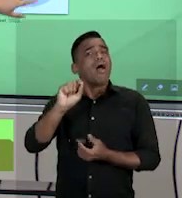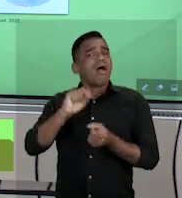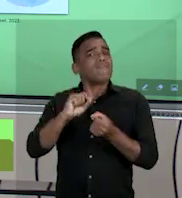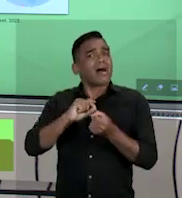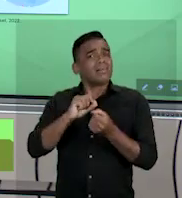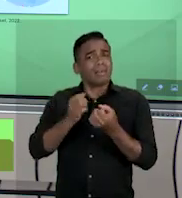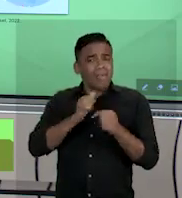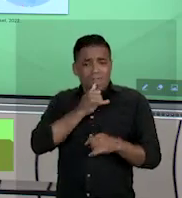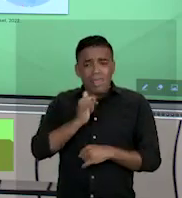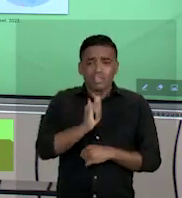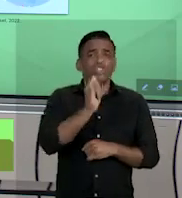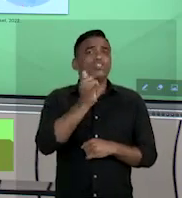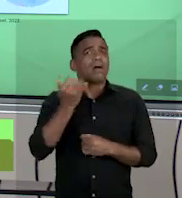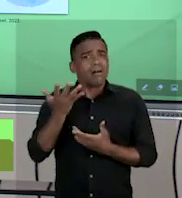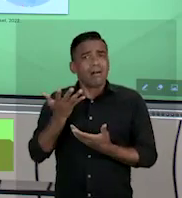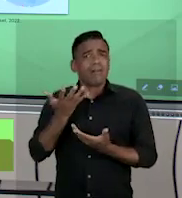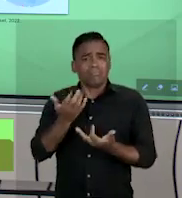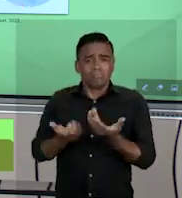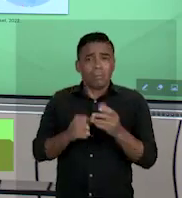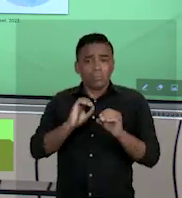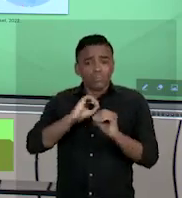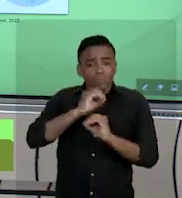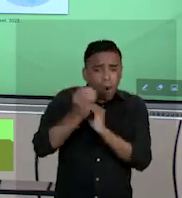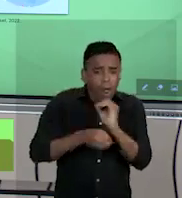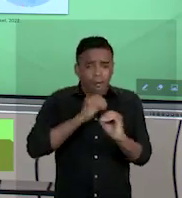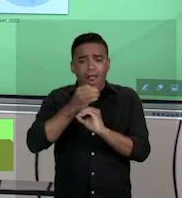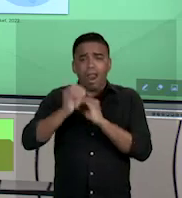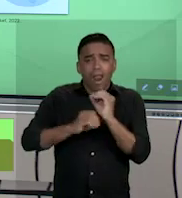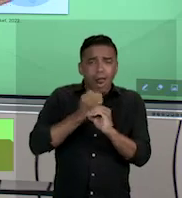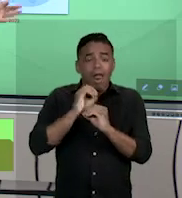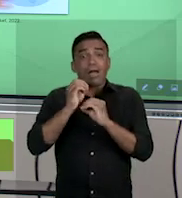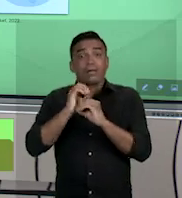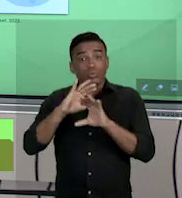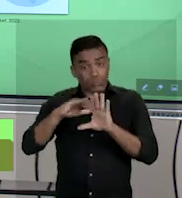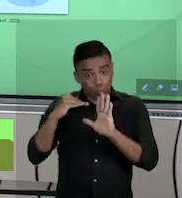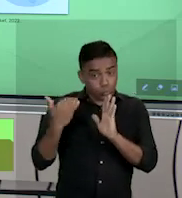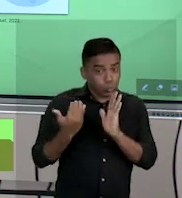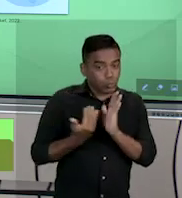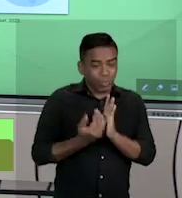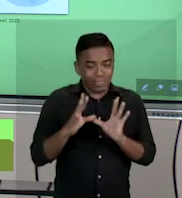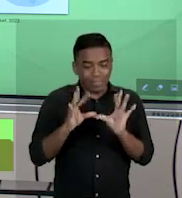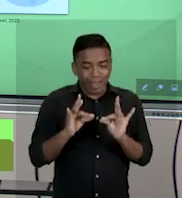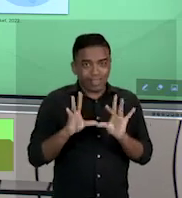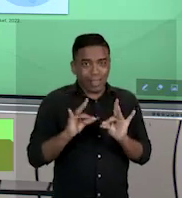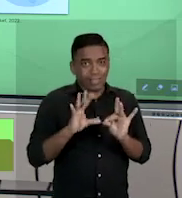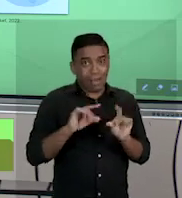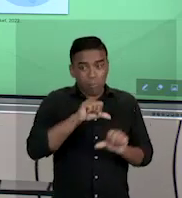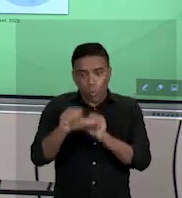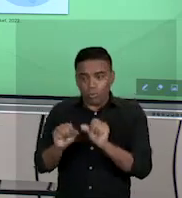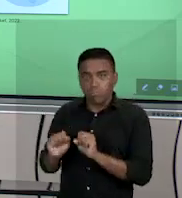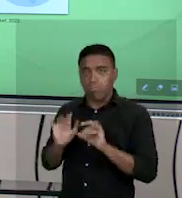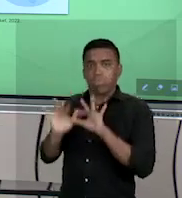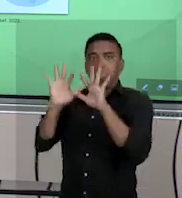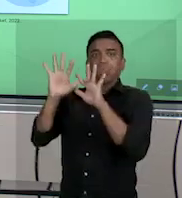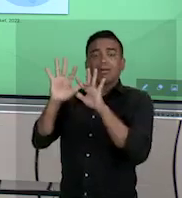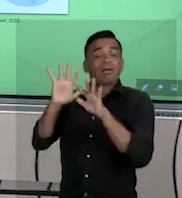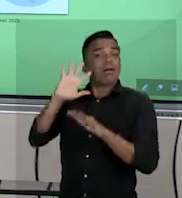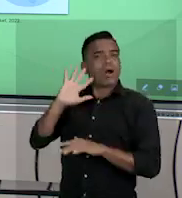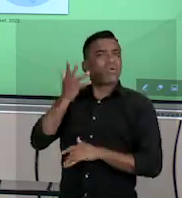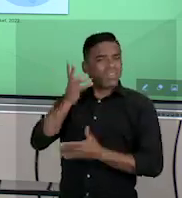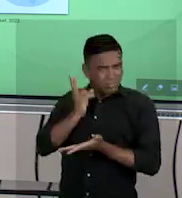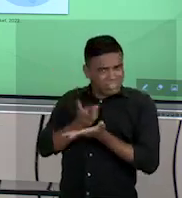que todas as moléculas passem do estado líquido para o estado gasoso. Isso